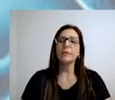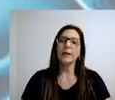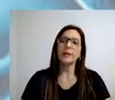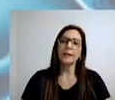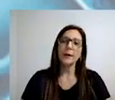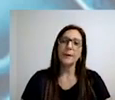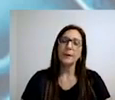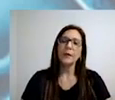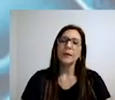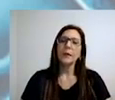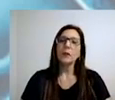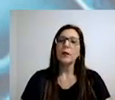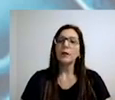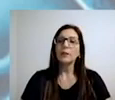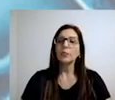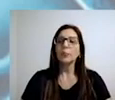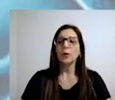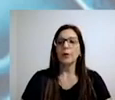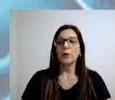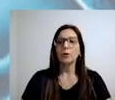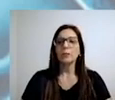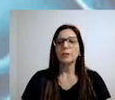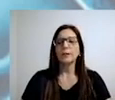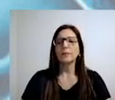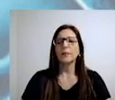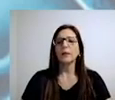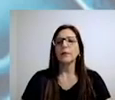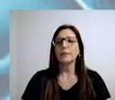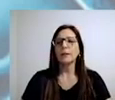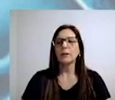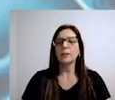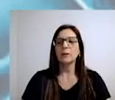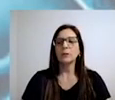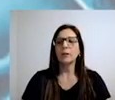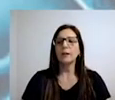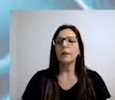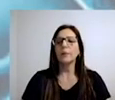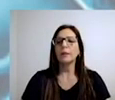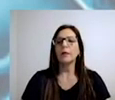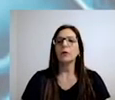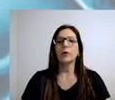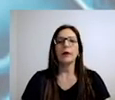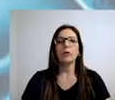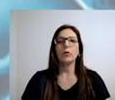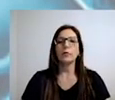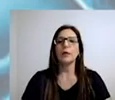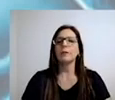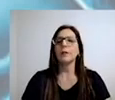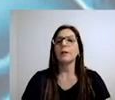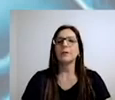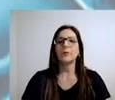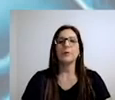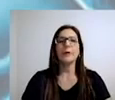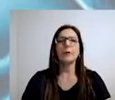e RNA. Em organismos procariontes, né, que são aquelas células que não têm a membrana nuclear, como as